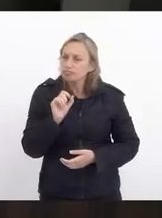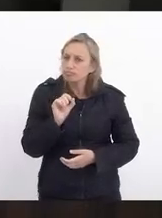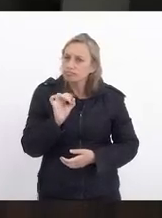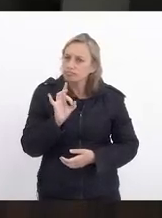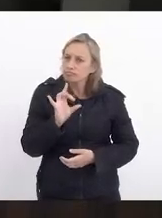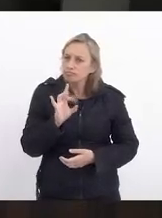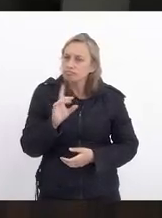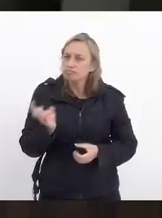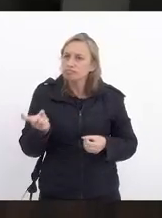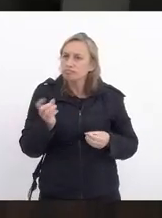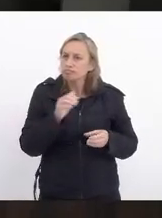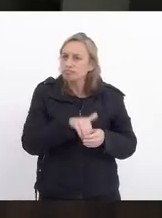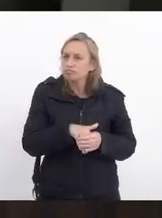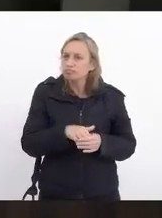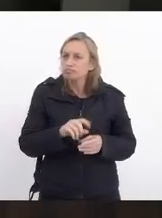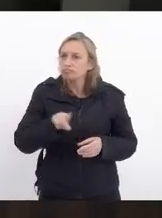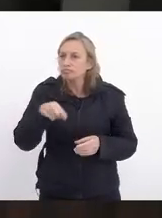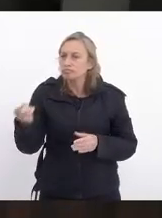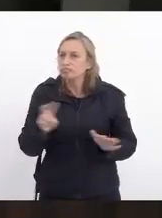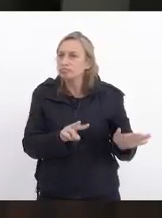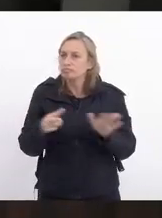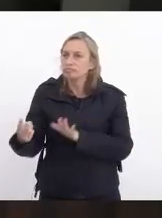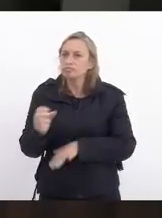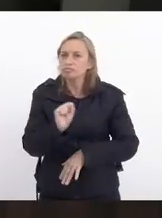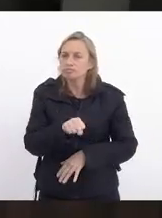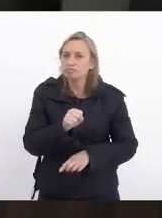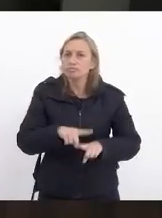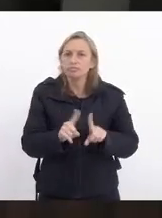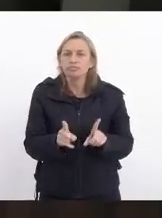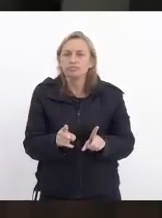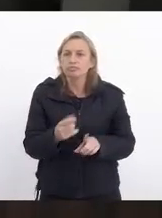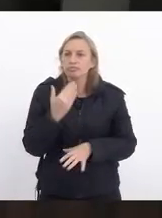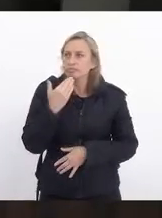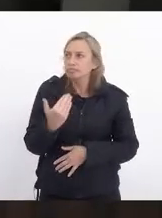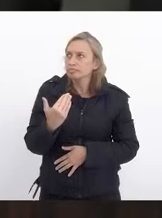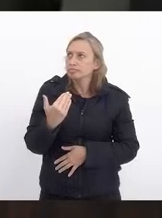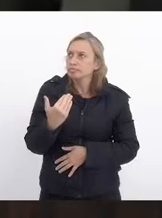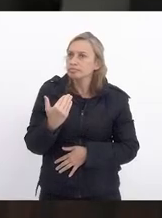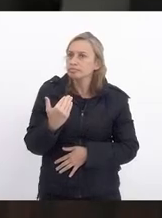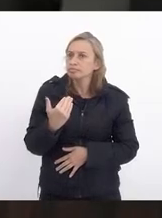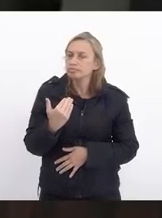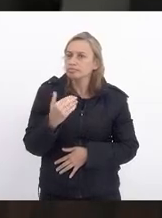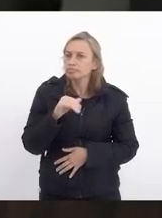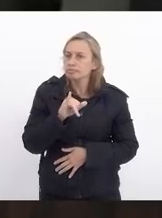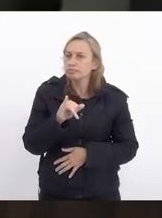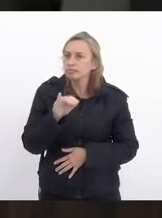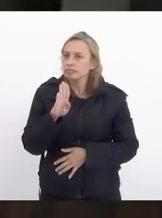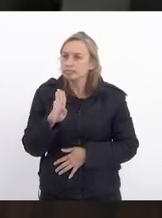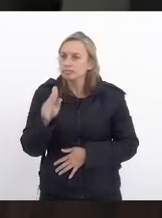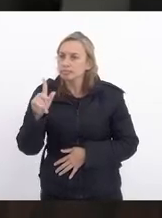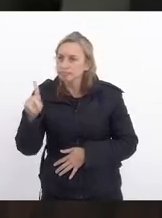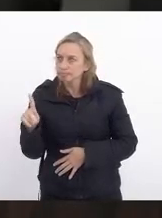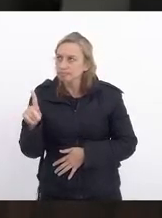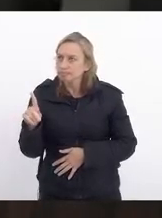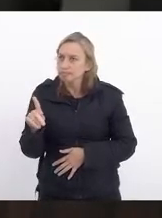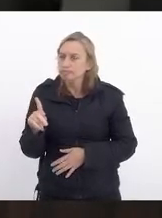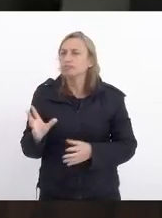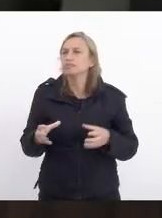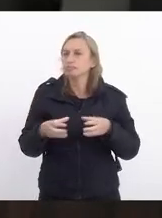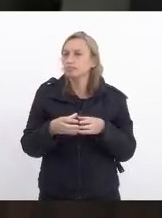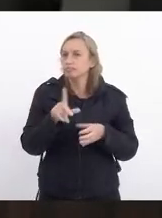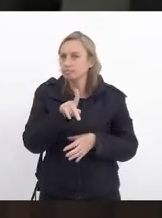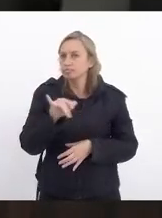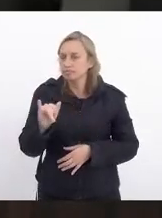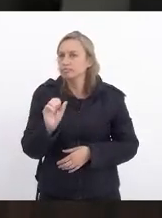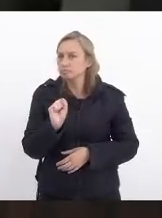vamos trazer para votar assim na próxima semana mas que você lente atendesse o IBP e pode ser inclusive com os membros